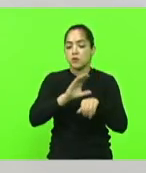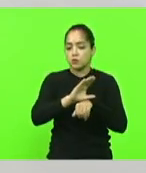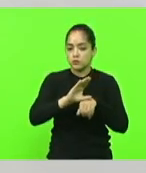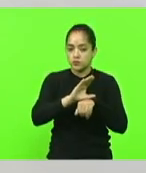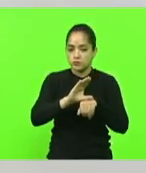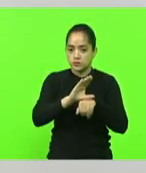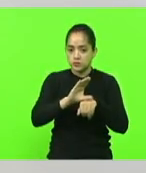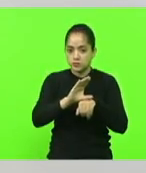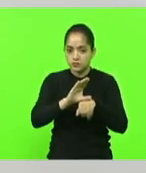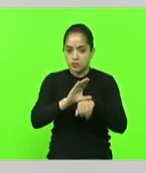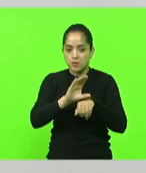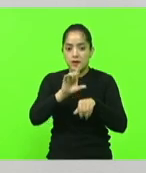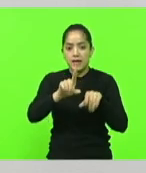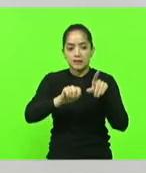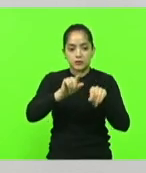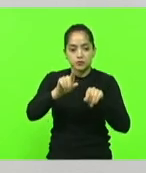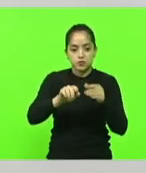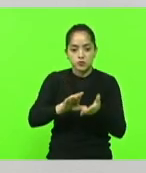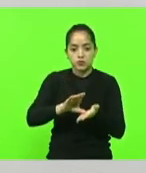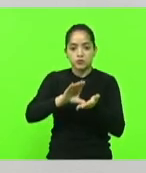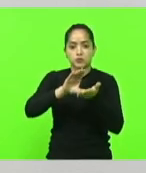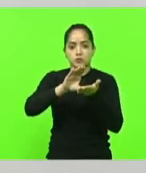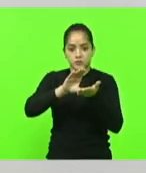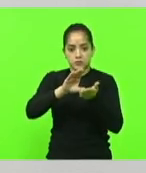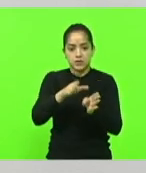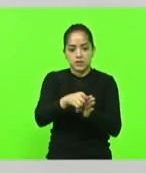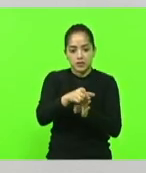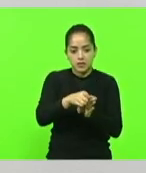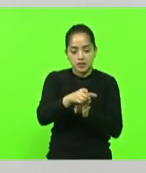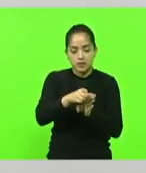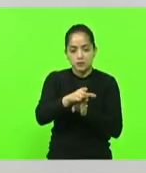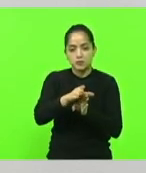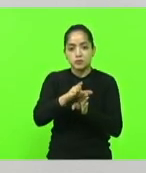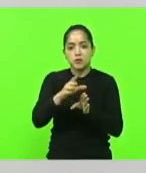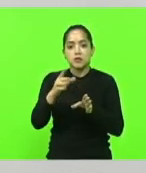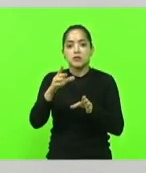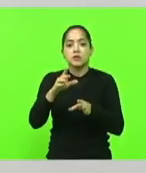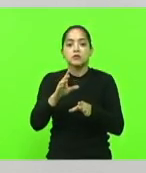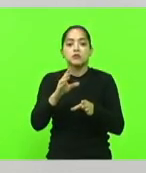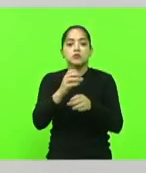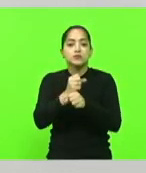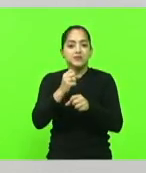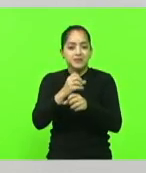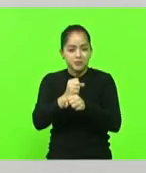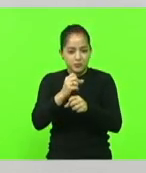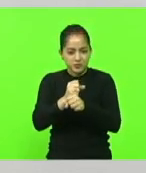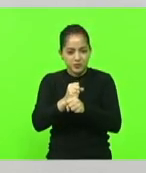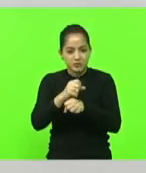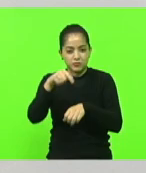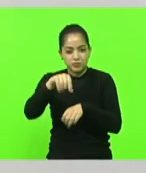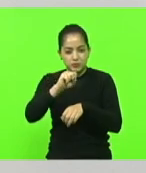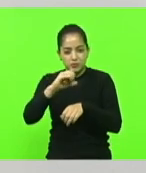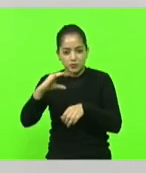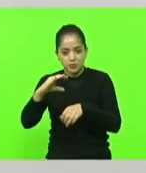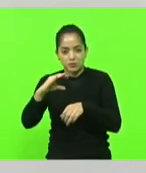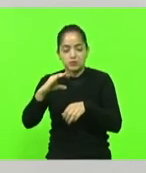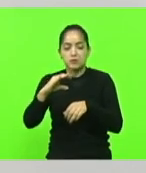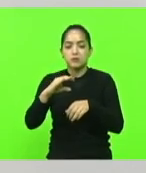determinar que a escolha dos conselheiros do Tribunal de Contas do Estado de Santa Catarina seja realizada de forma a qualificar as